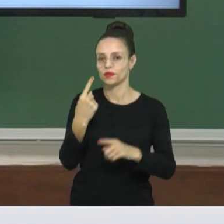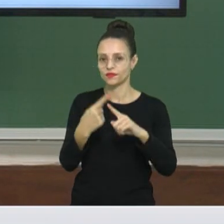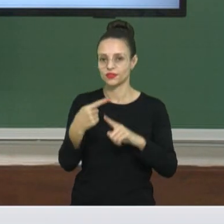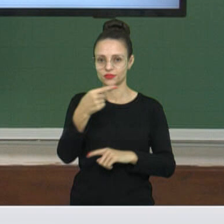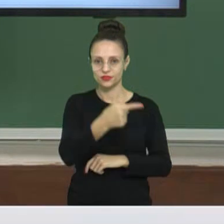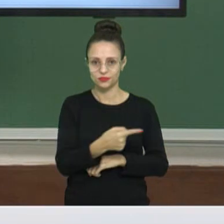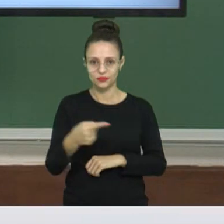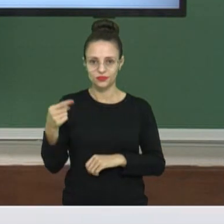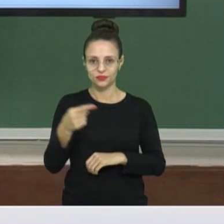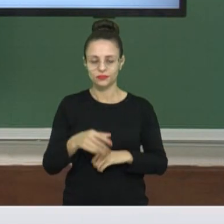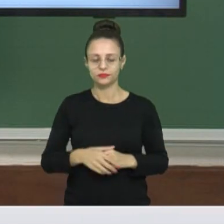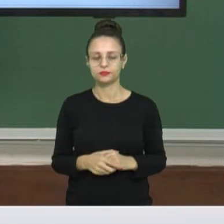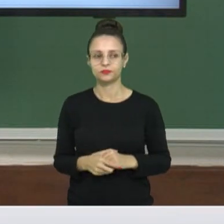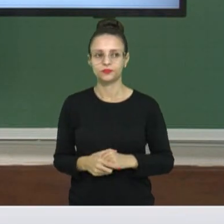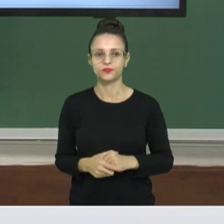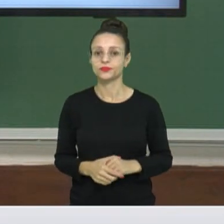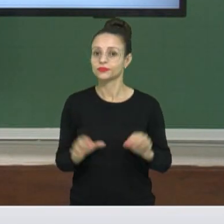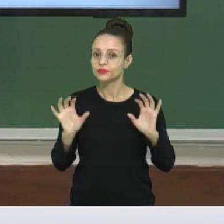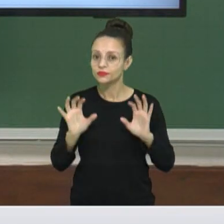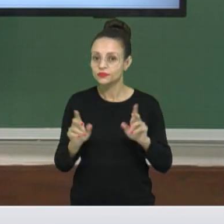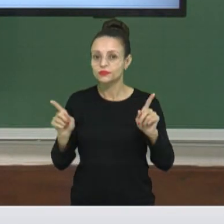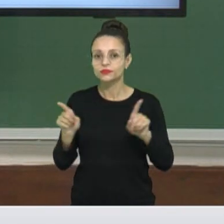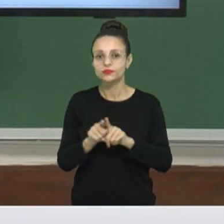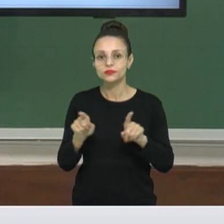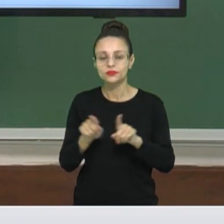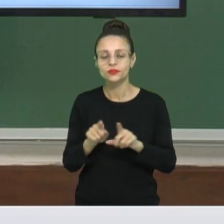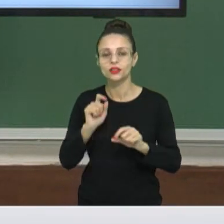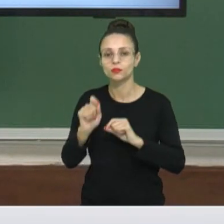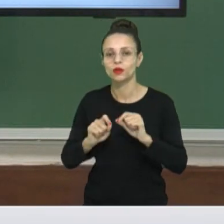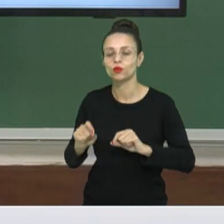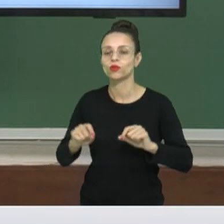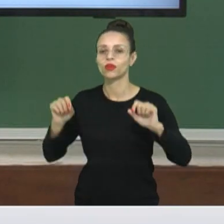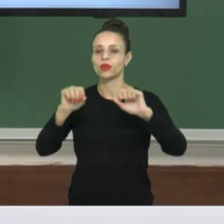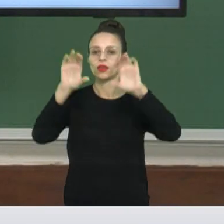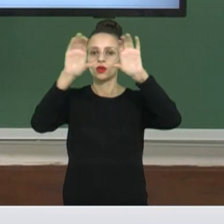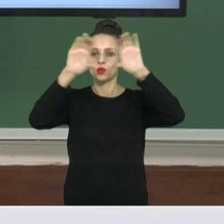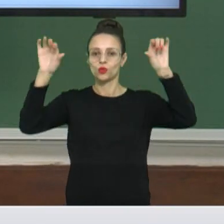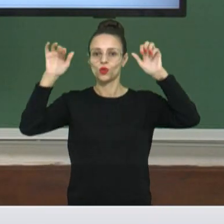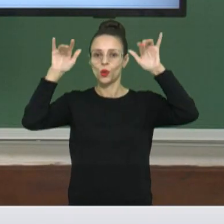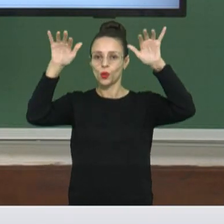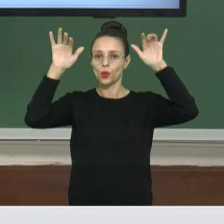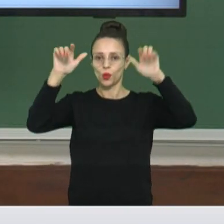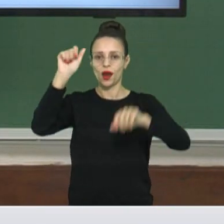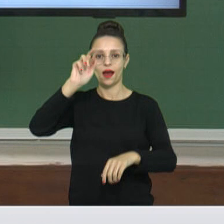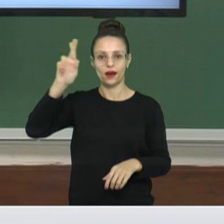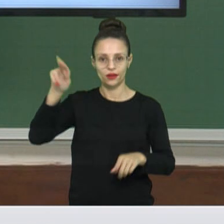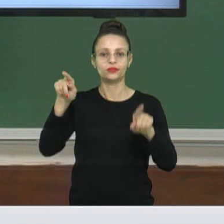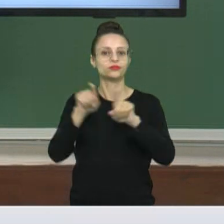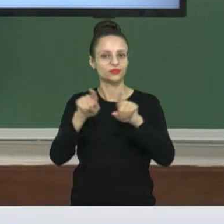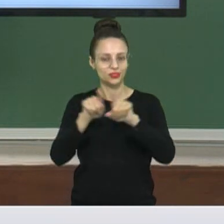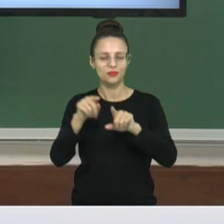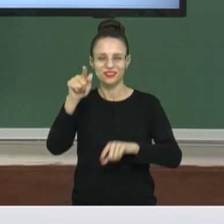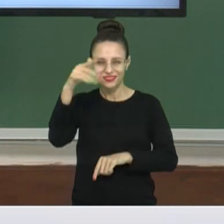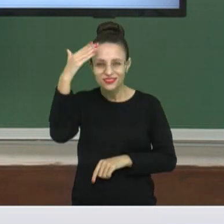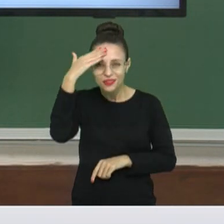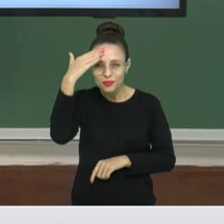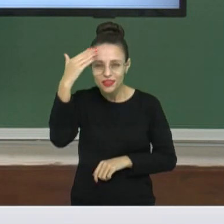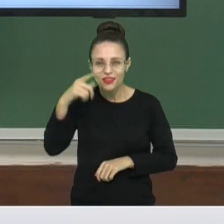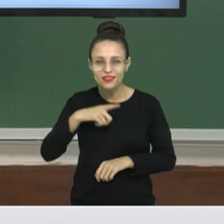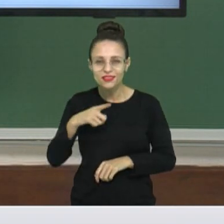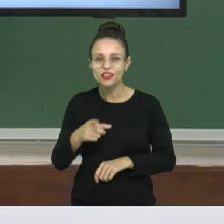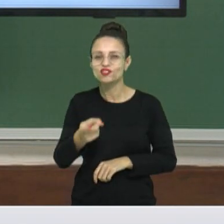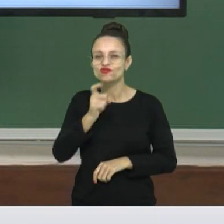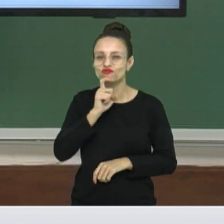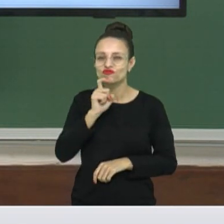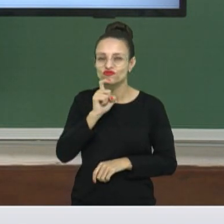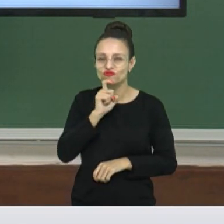por semana, assim como as bandejas do ar-condicionado. Você sabia disso? Que tem essa bandeja lá na